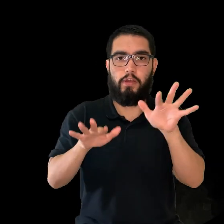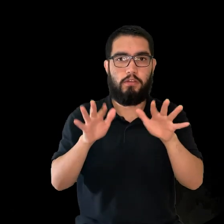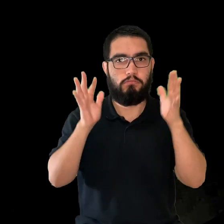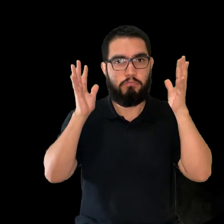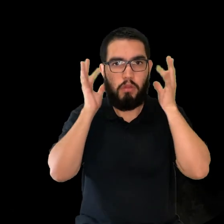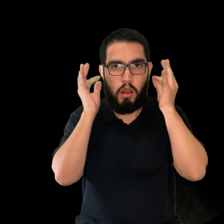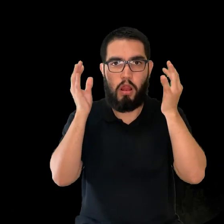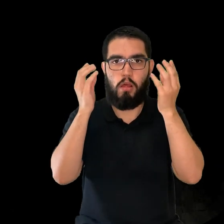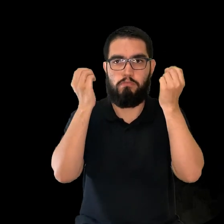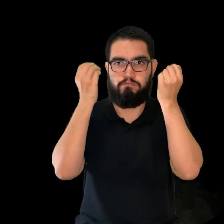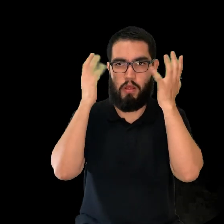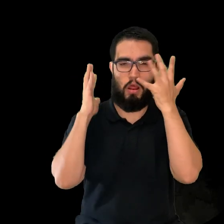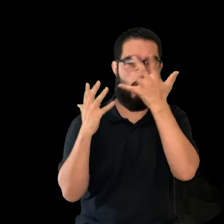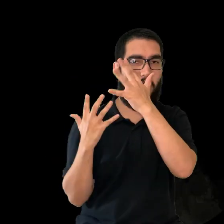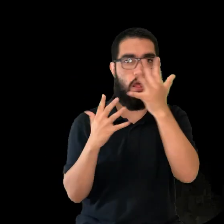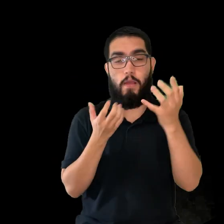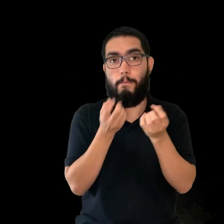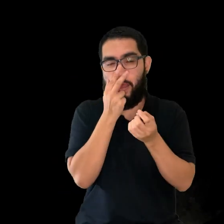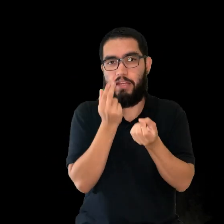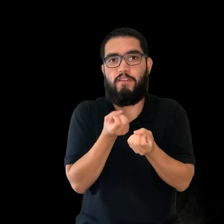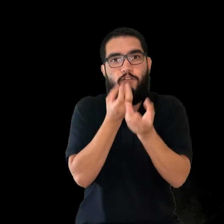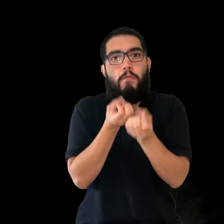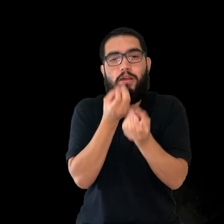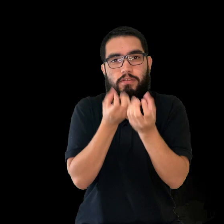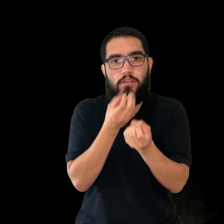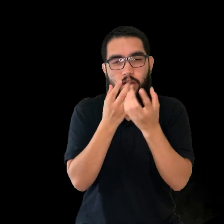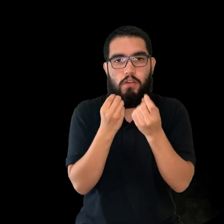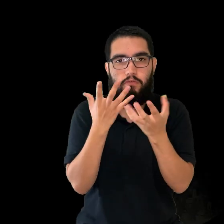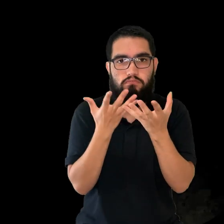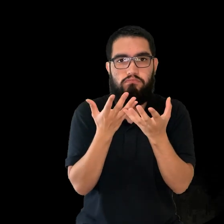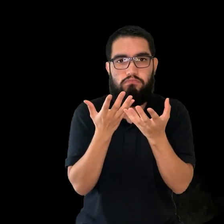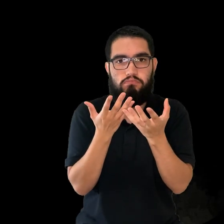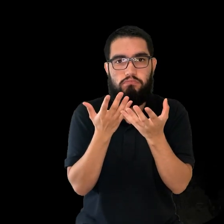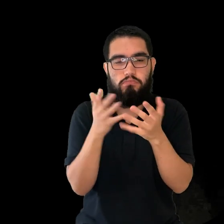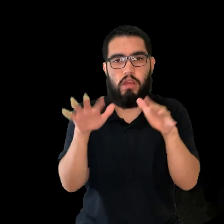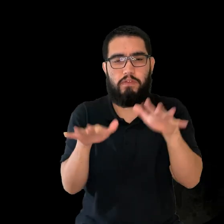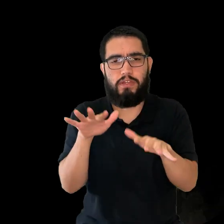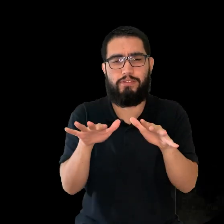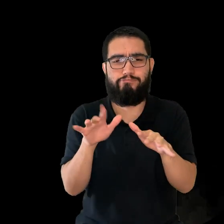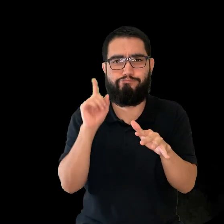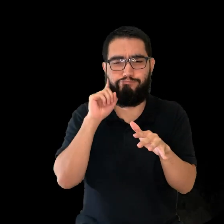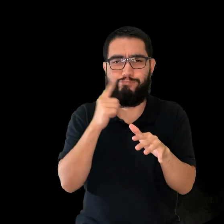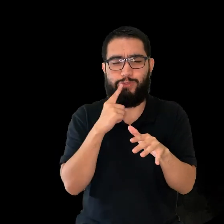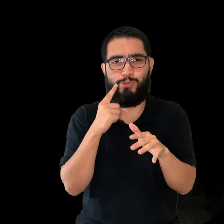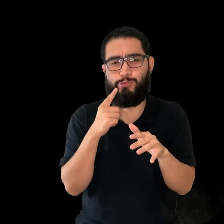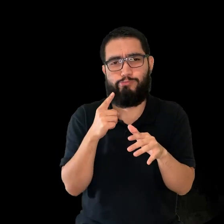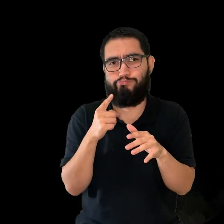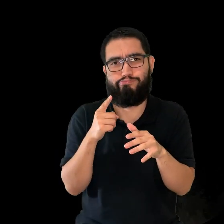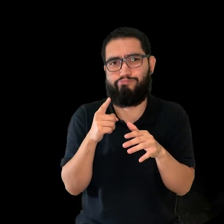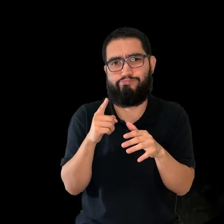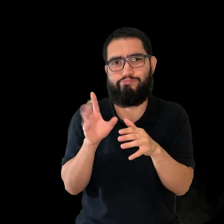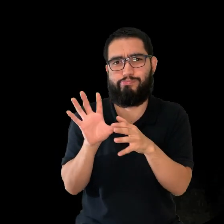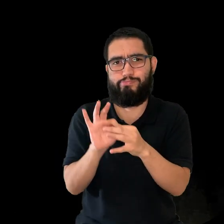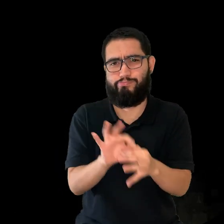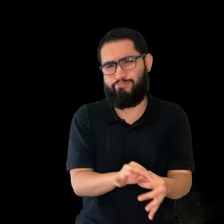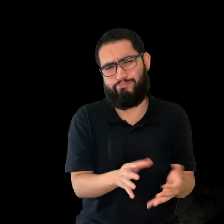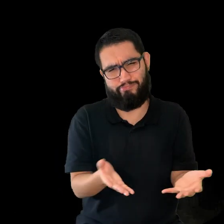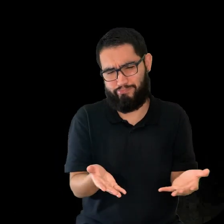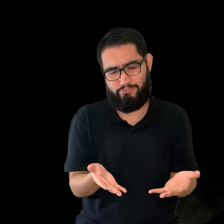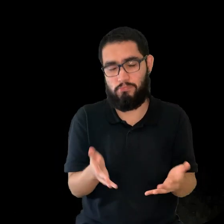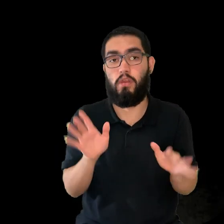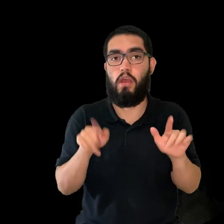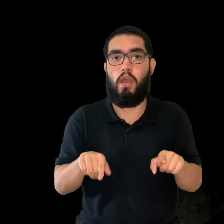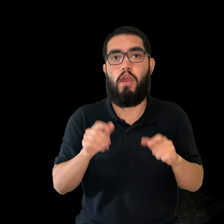muitos acessórios, muitas informações que nós colocamos no nosso corpo não é adequado. Isso a gente aprende na ética